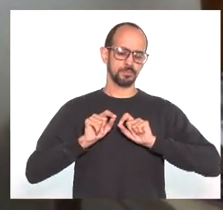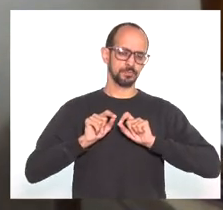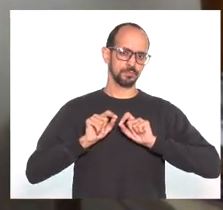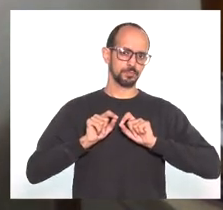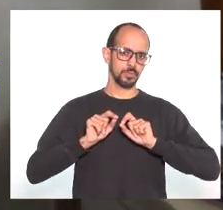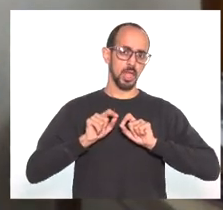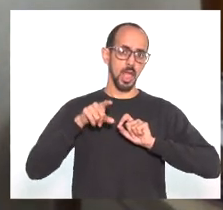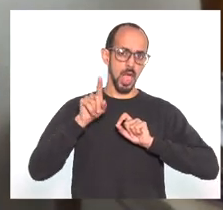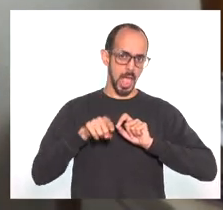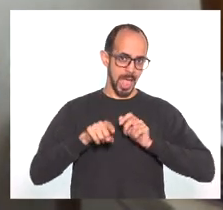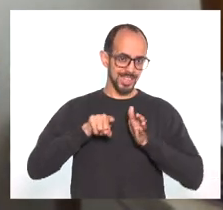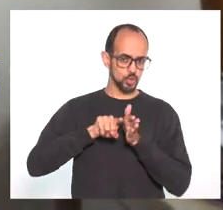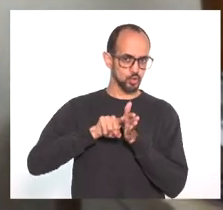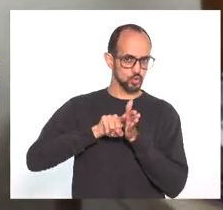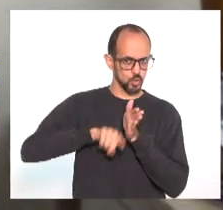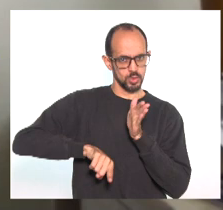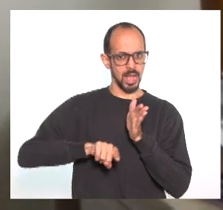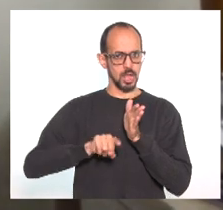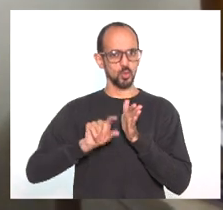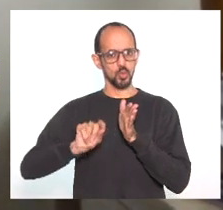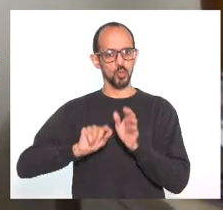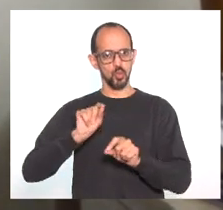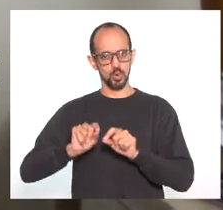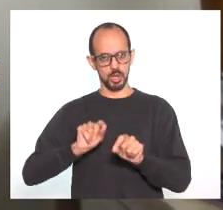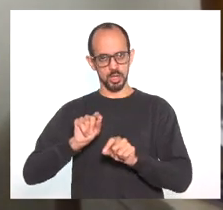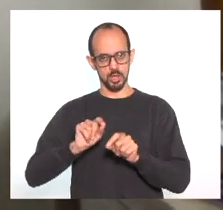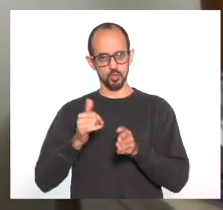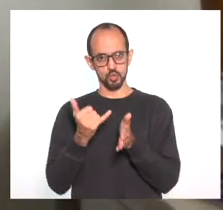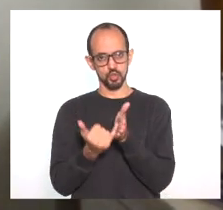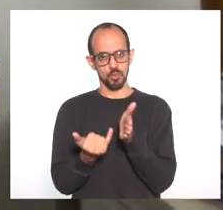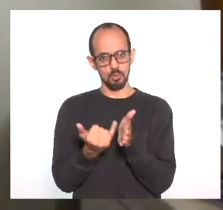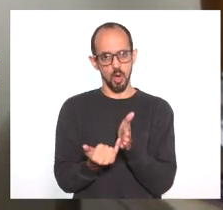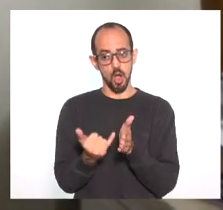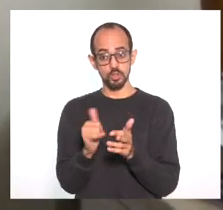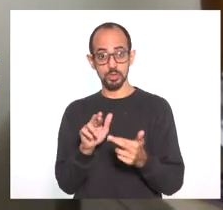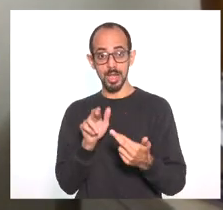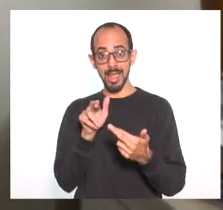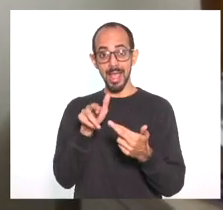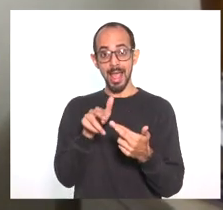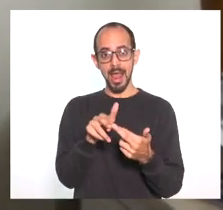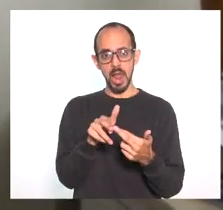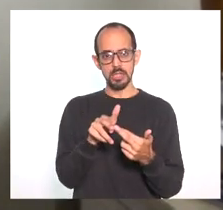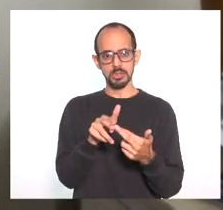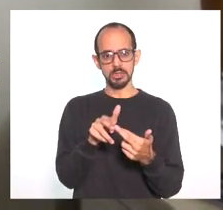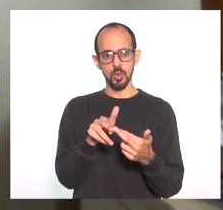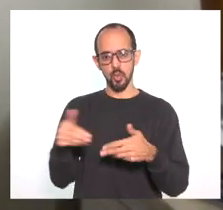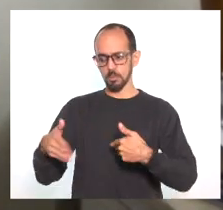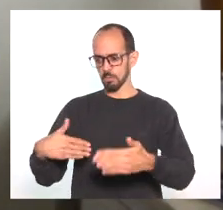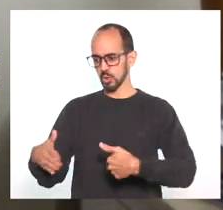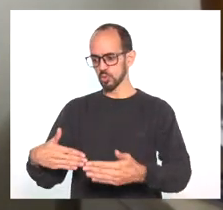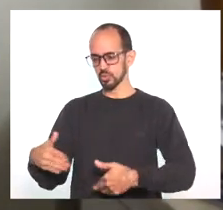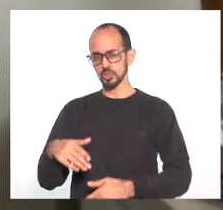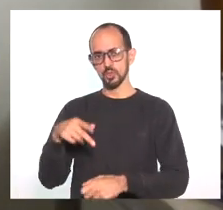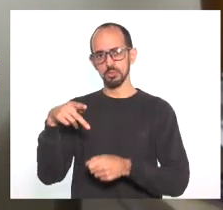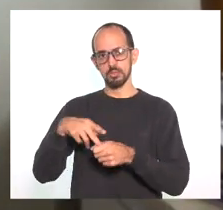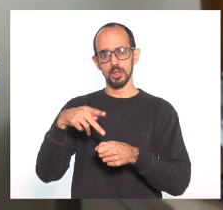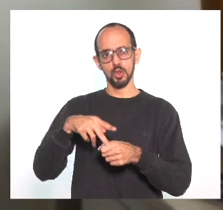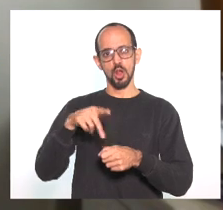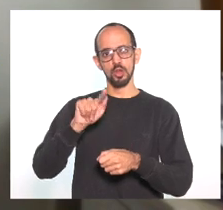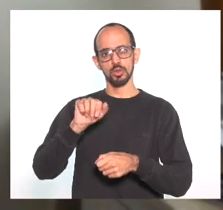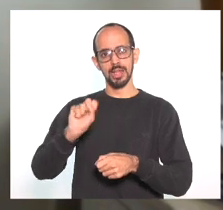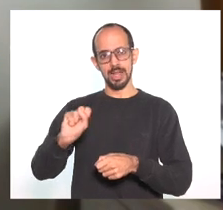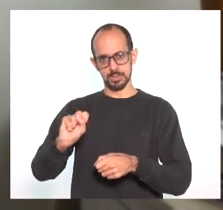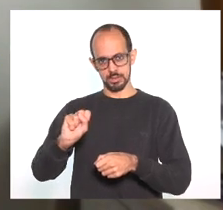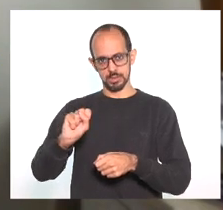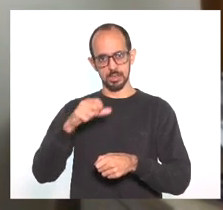é abatido, né, são abatidos, os tributos diretamente relacionados às operações de produção de petróleo e gás natural.